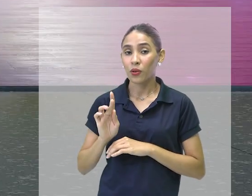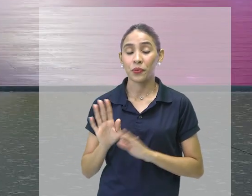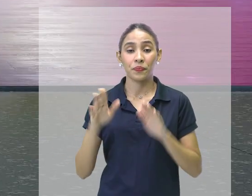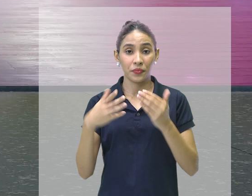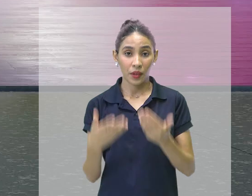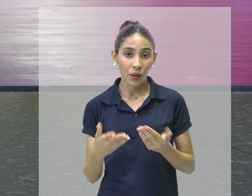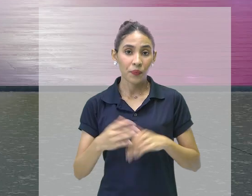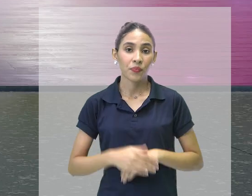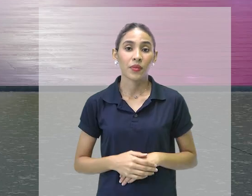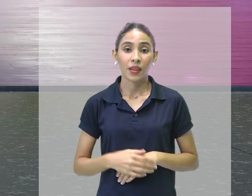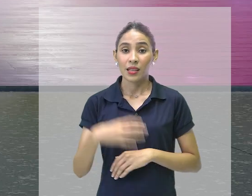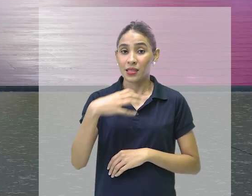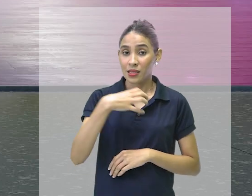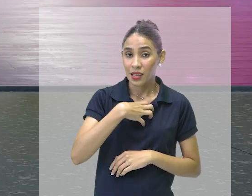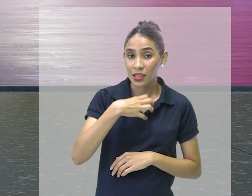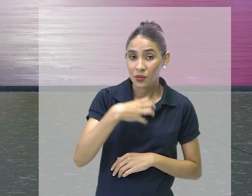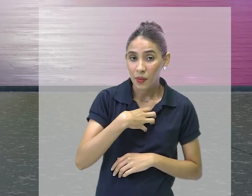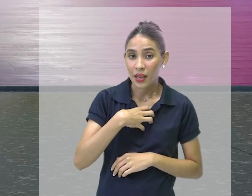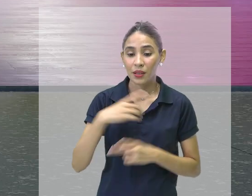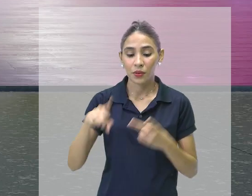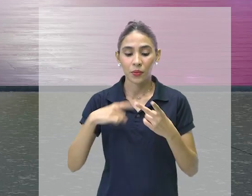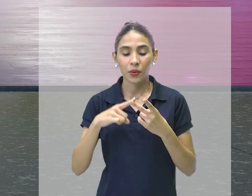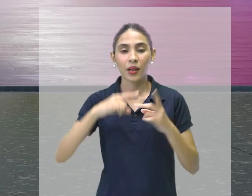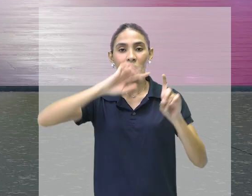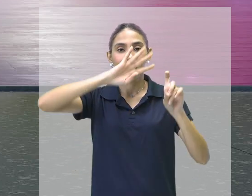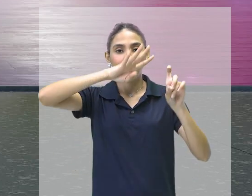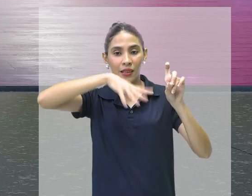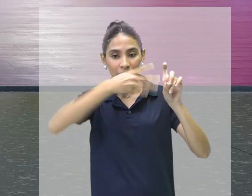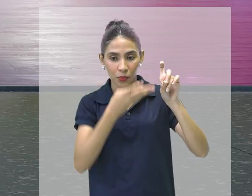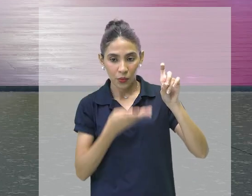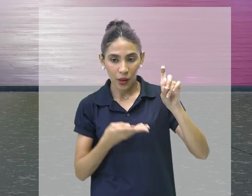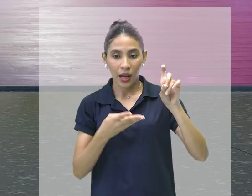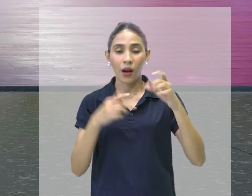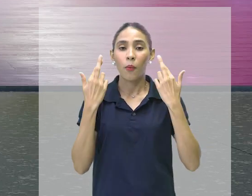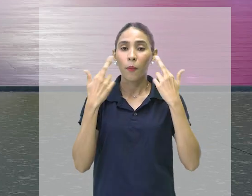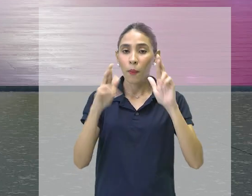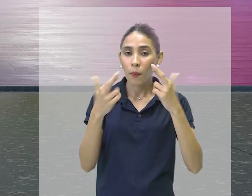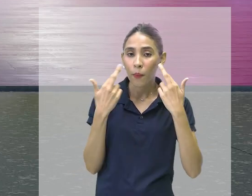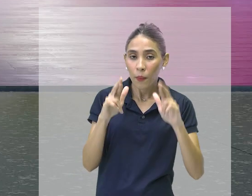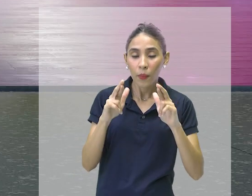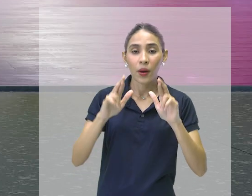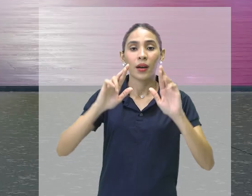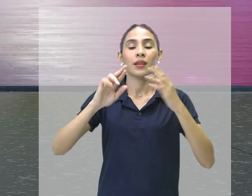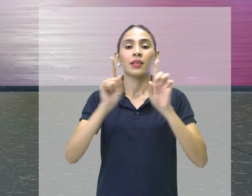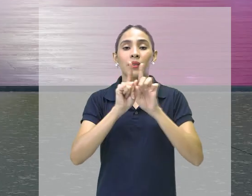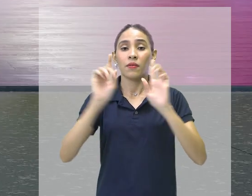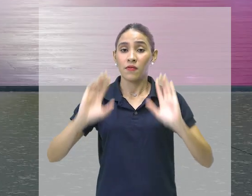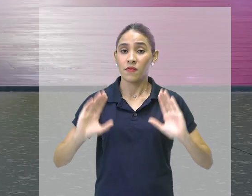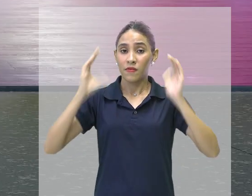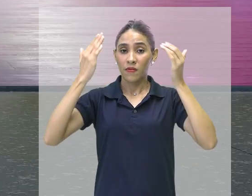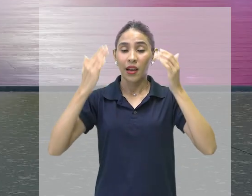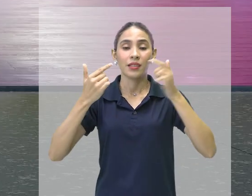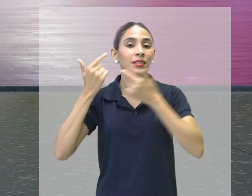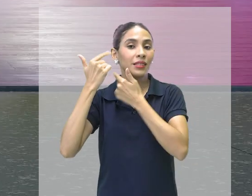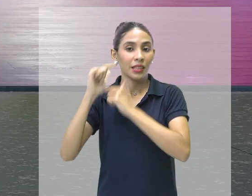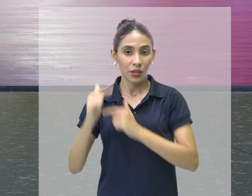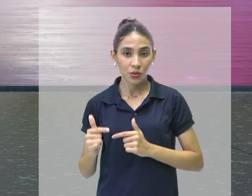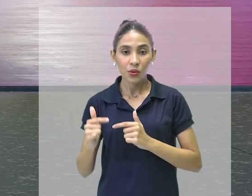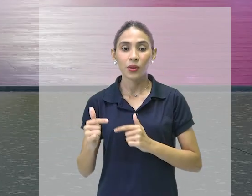históricos, traduzindo sentimentos, rituais, protestos, celebrações